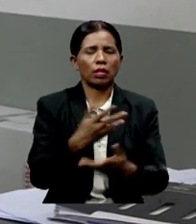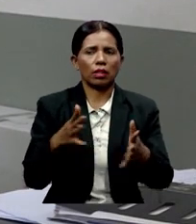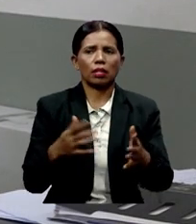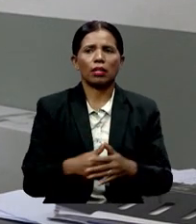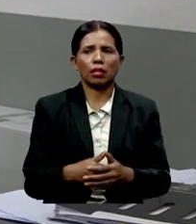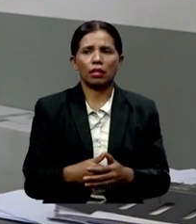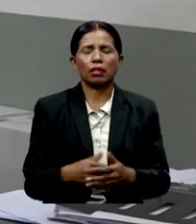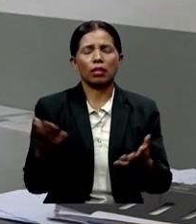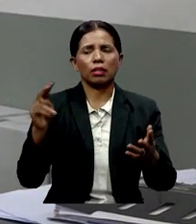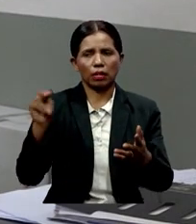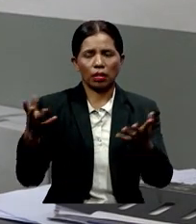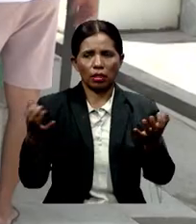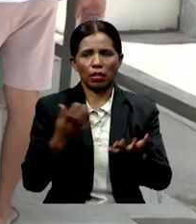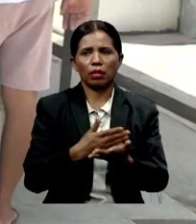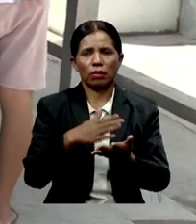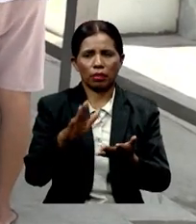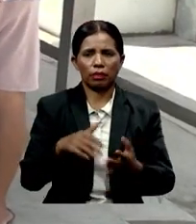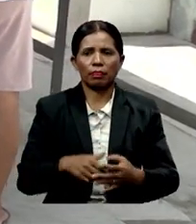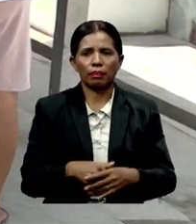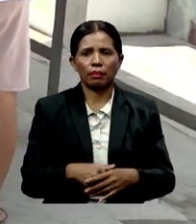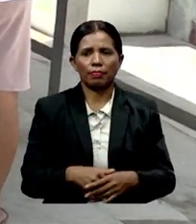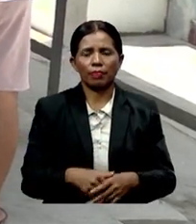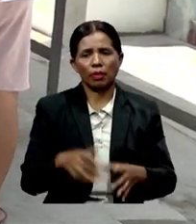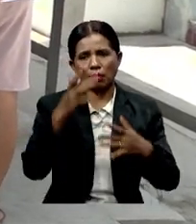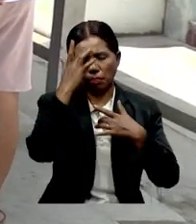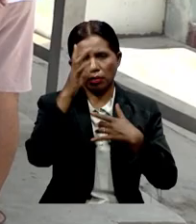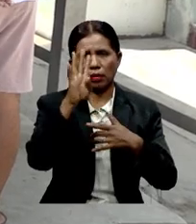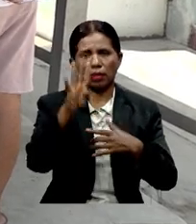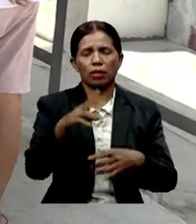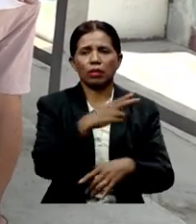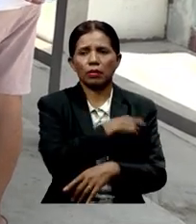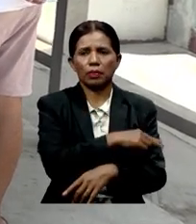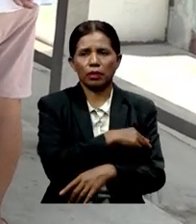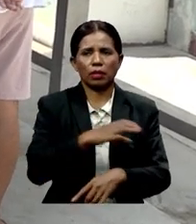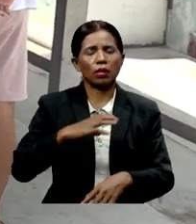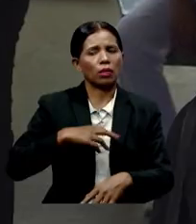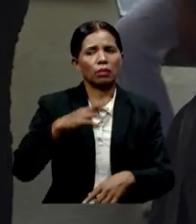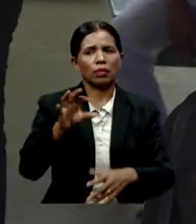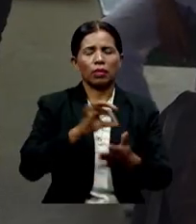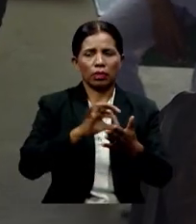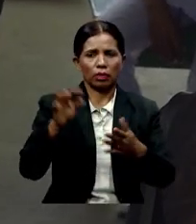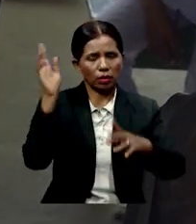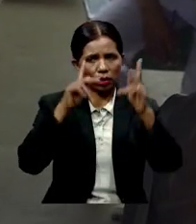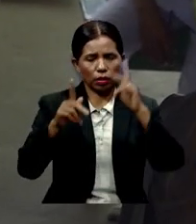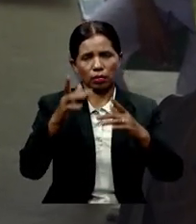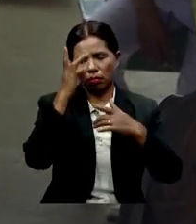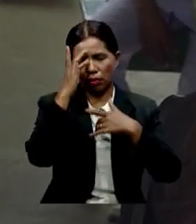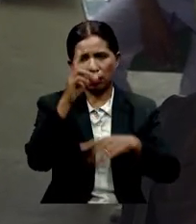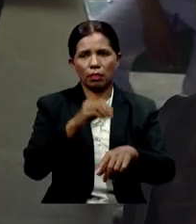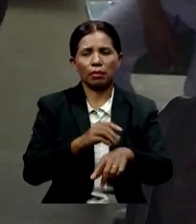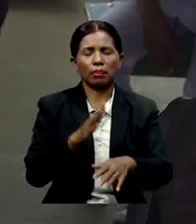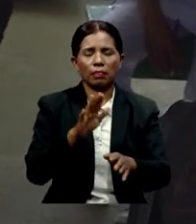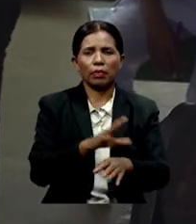maka karak sosa rasik bel sosa. Além de mora saat ne, Centro Saúde Comoro Mos resista caso dengue besik